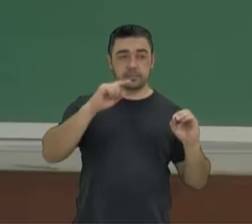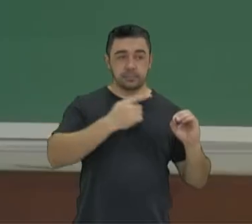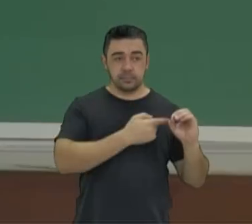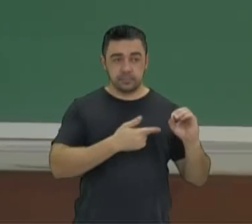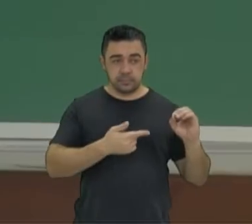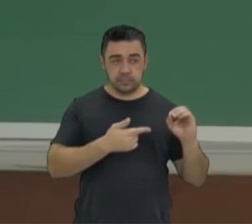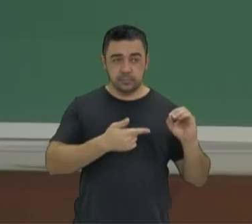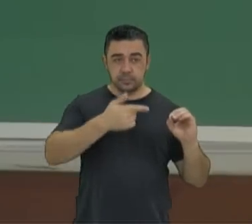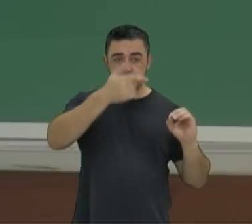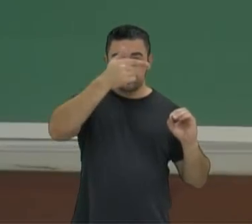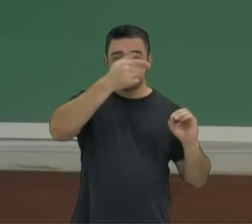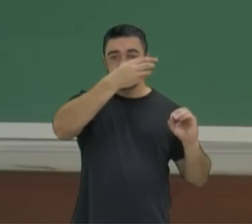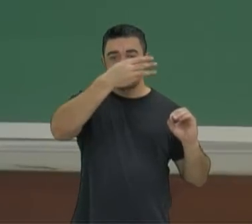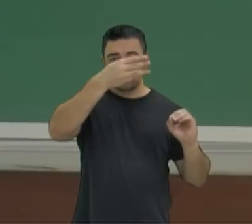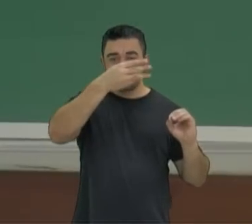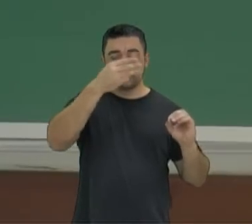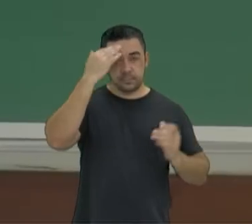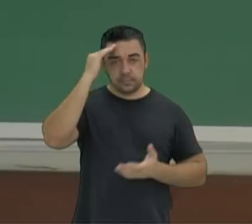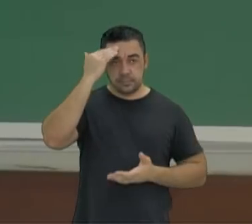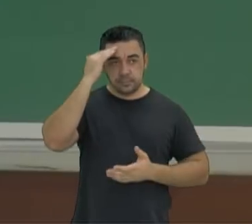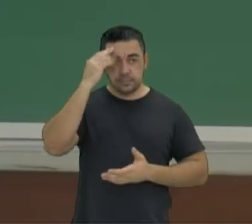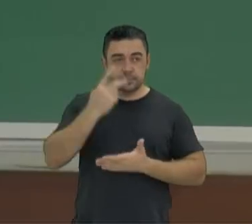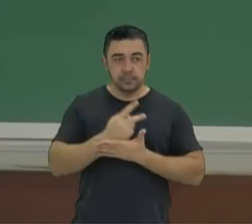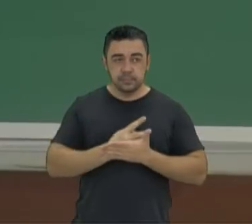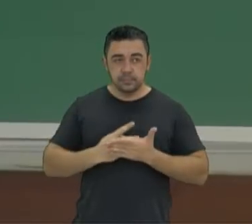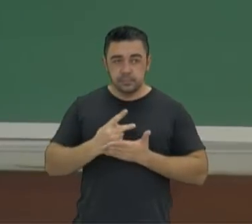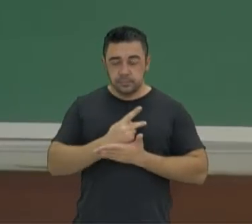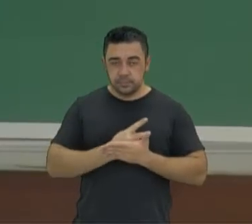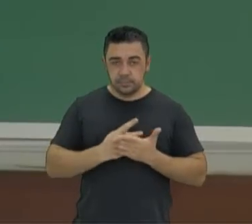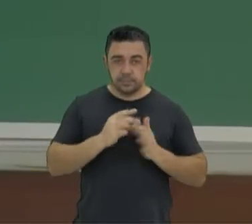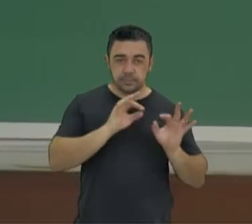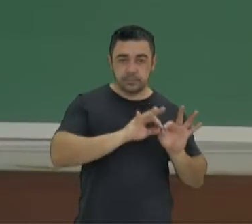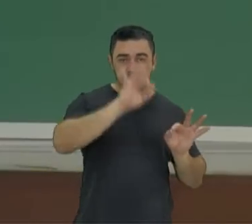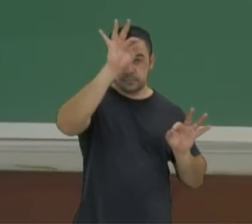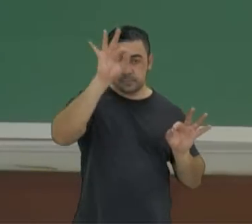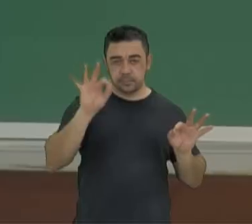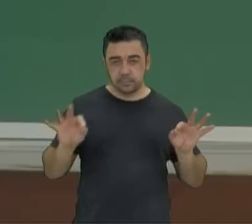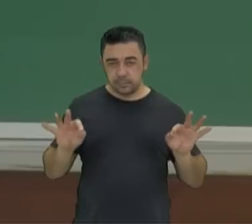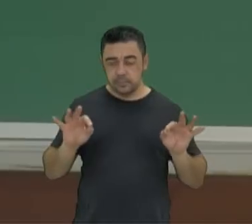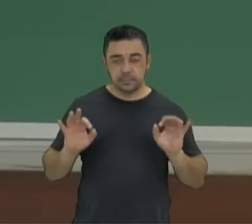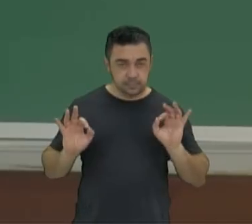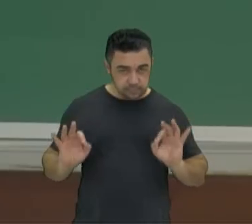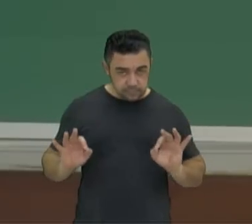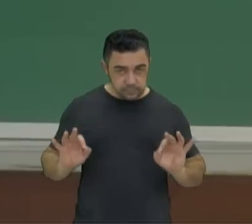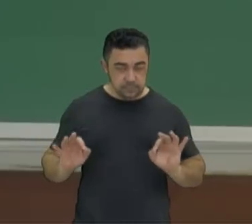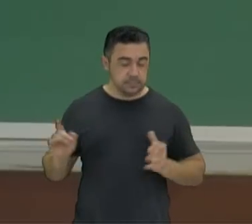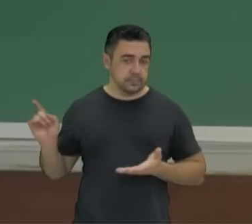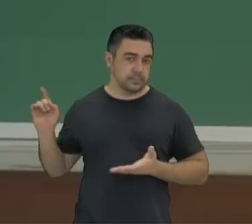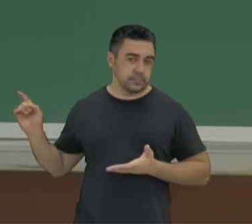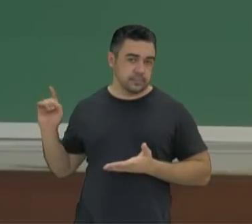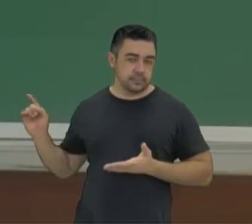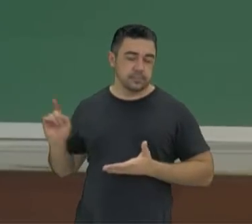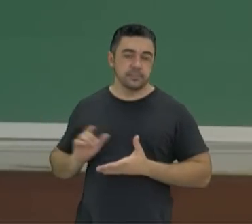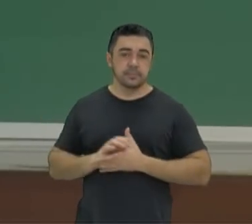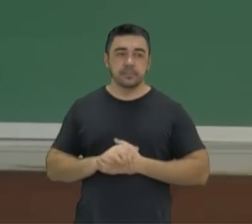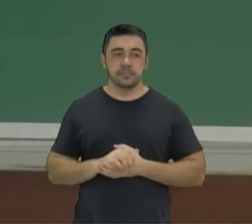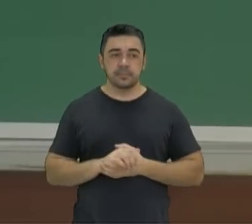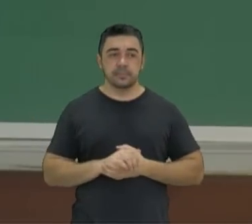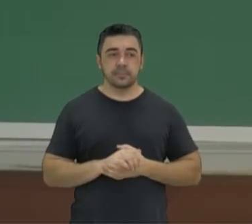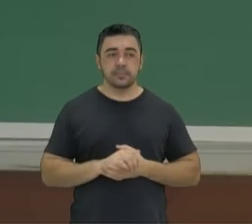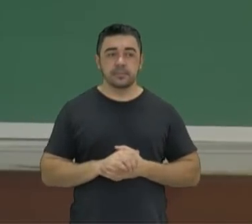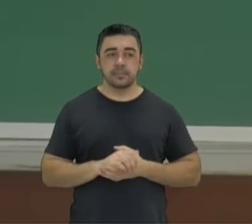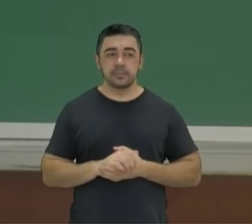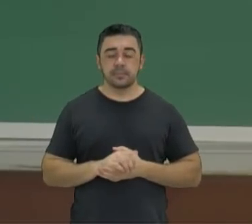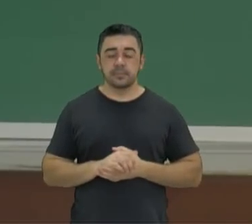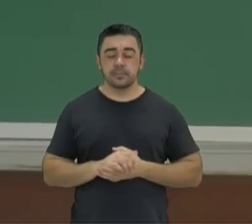e 3. Então ela desenhou esse triângulo no plano cartesiano igual essa imagem aqui que a gente já